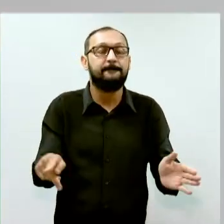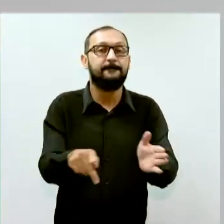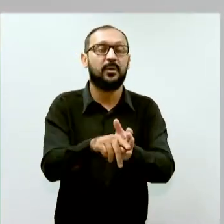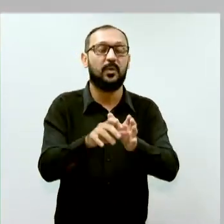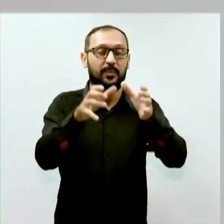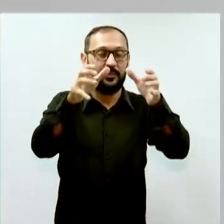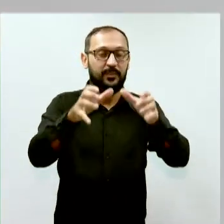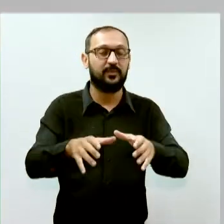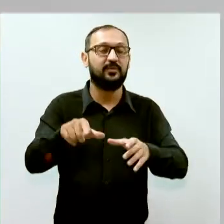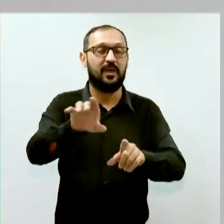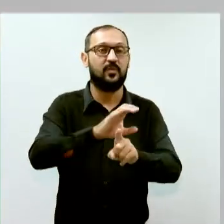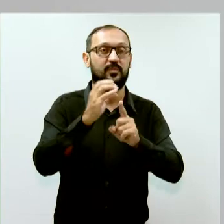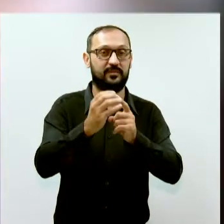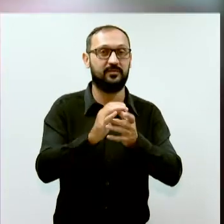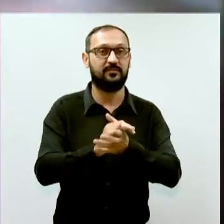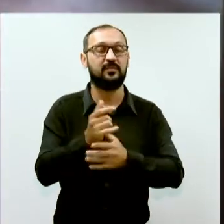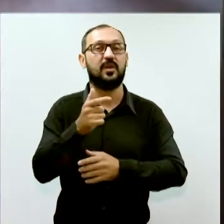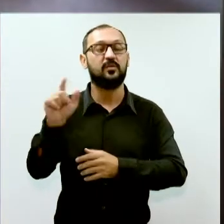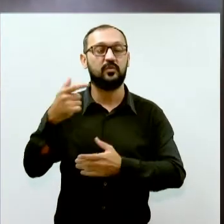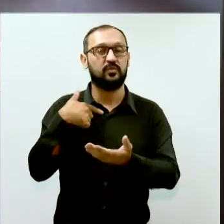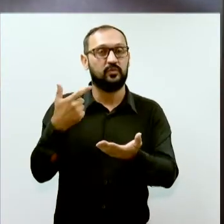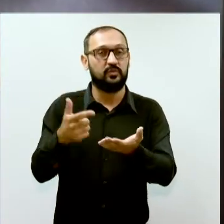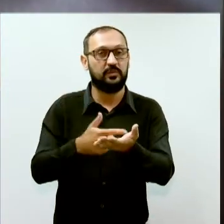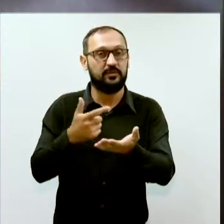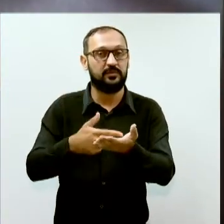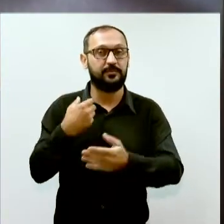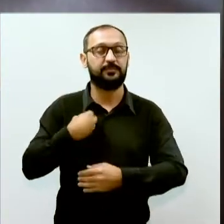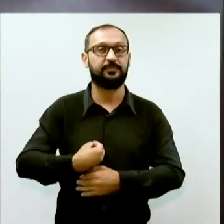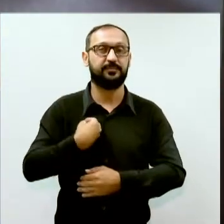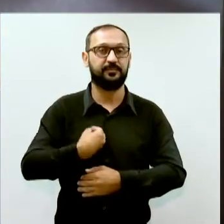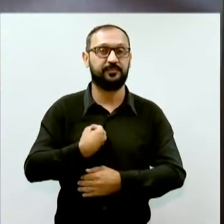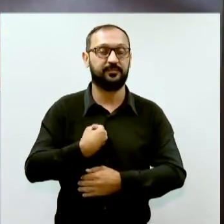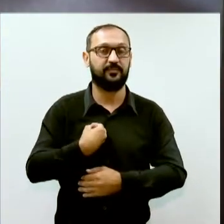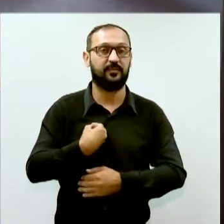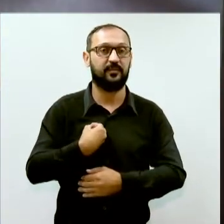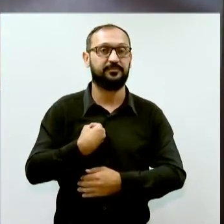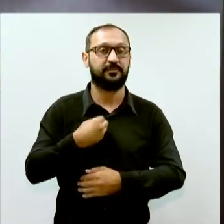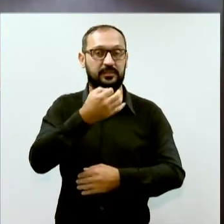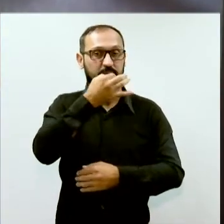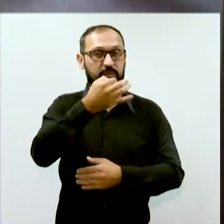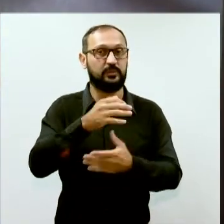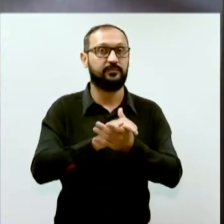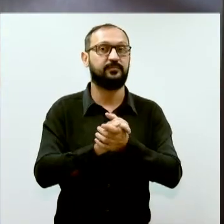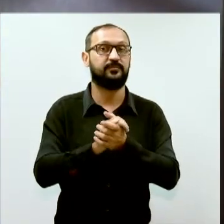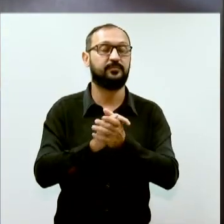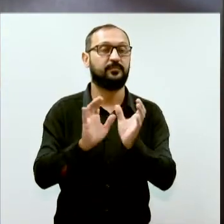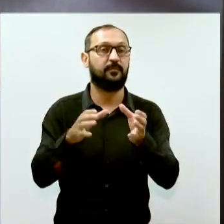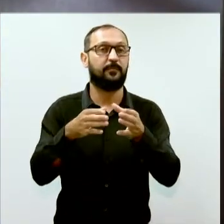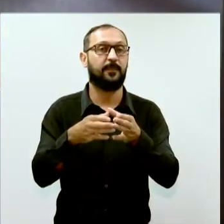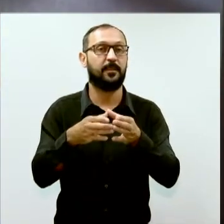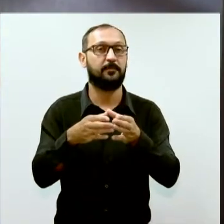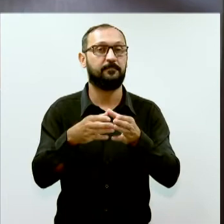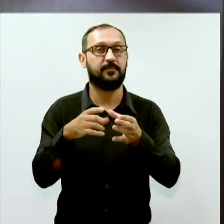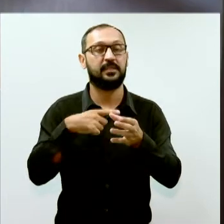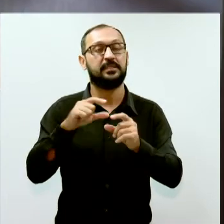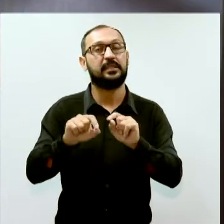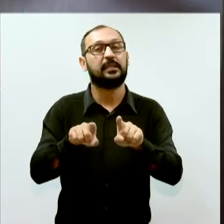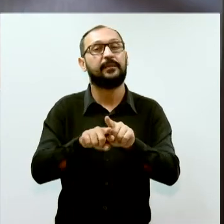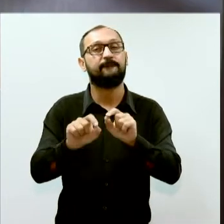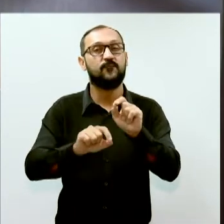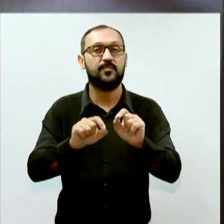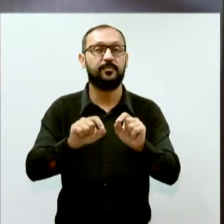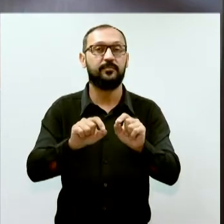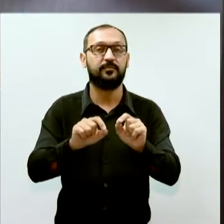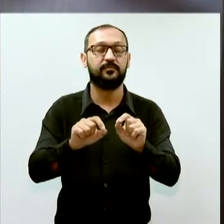da comunidade indígena. As outras publicações, né, que fazem parte desse box que foi indicado, dessa coletânea, tratam